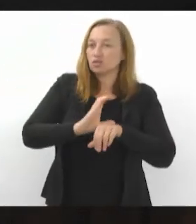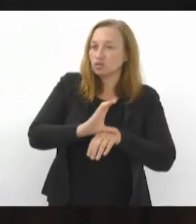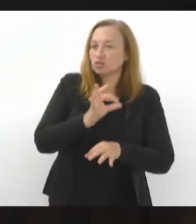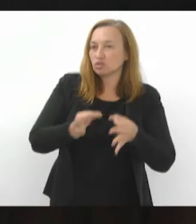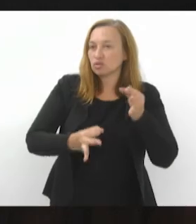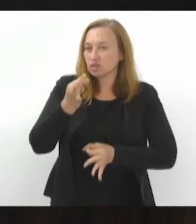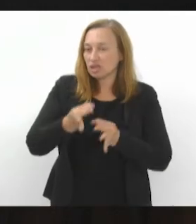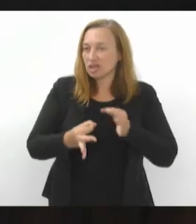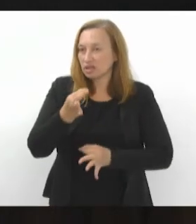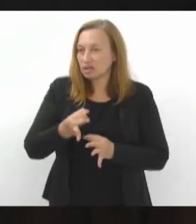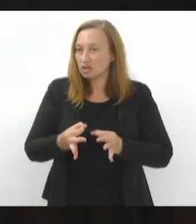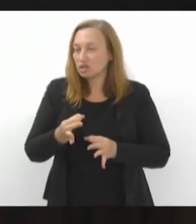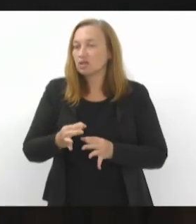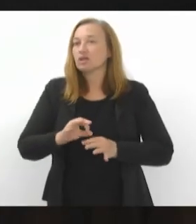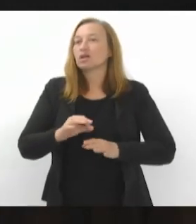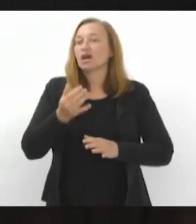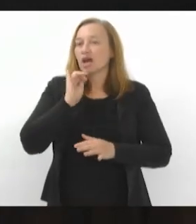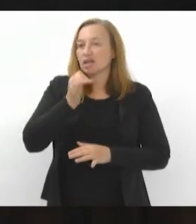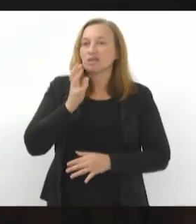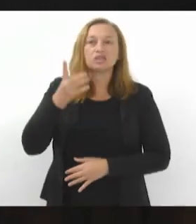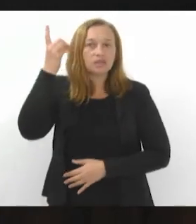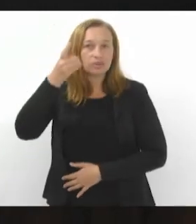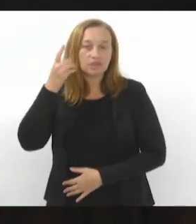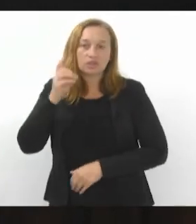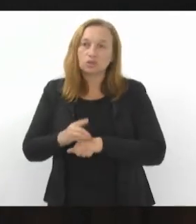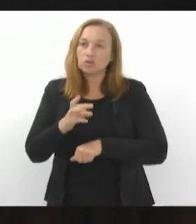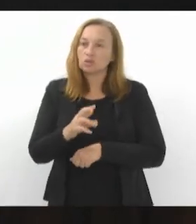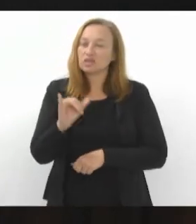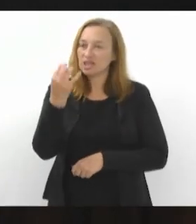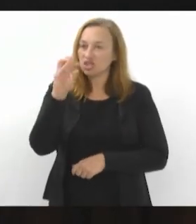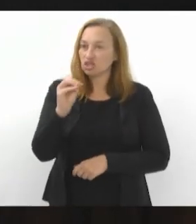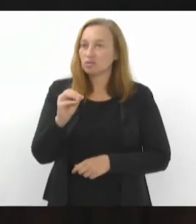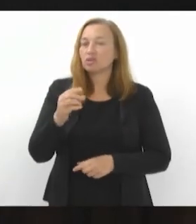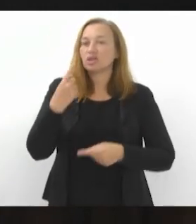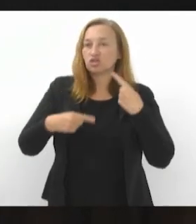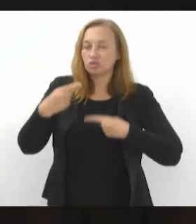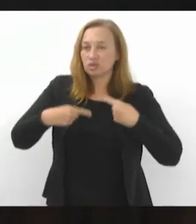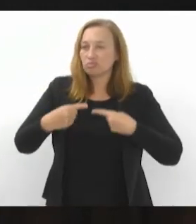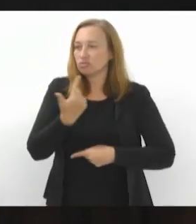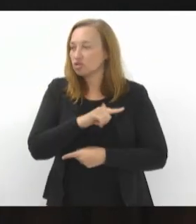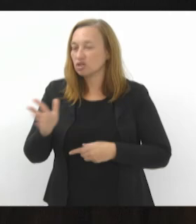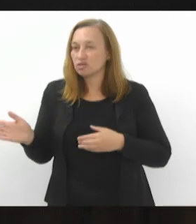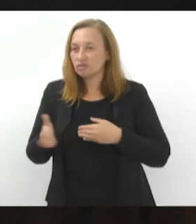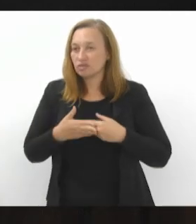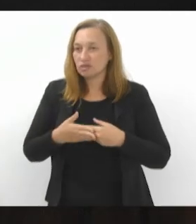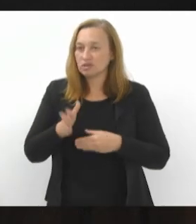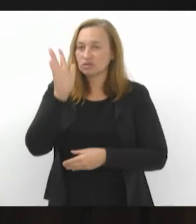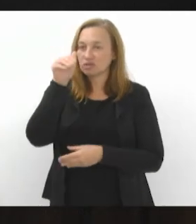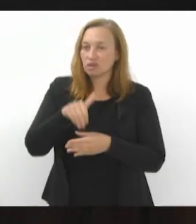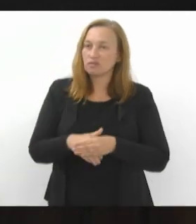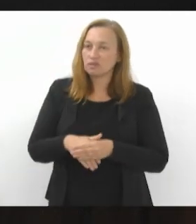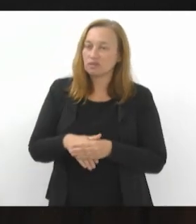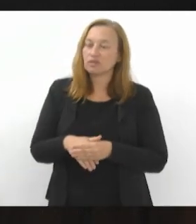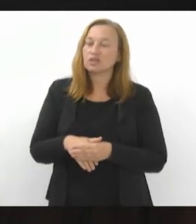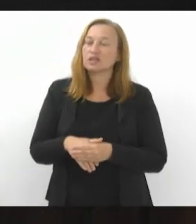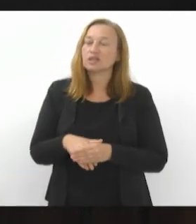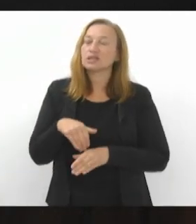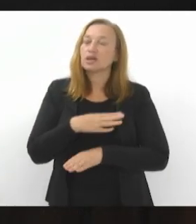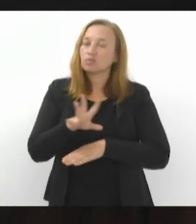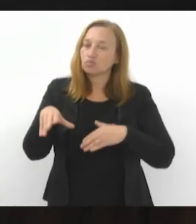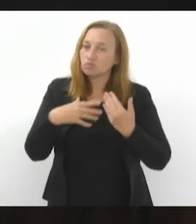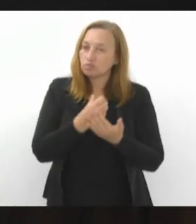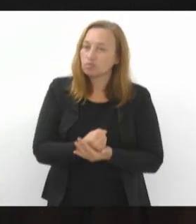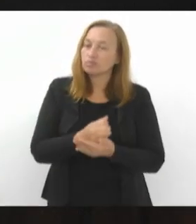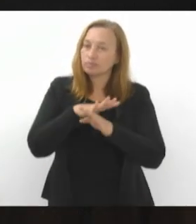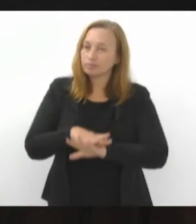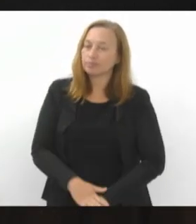pela Constitucionalidade, relatoria do deputado Dr. Serginho. Em discussão, não havendo quem queira discutir, encerrada a discussão. Em votação,